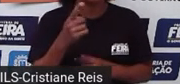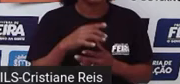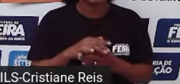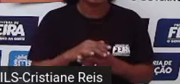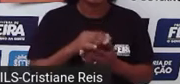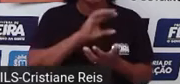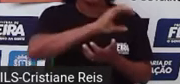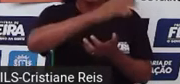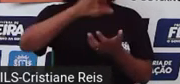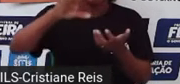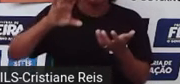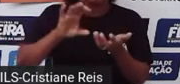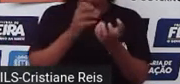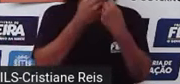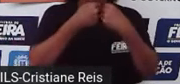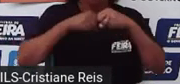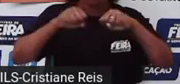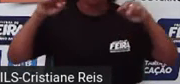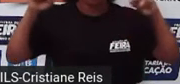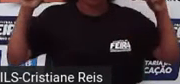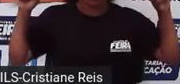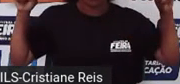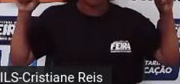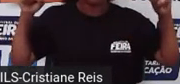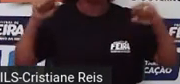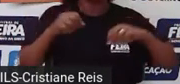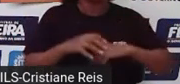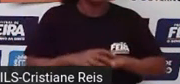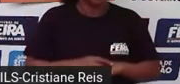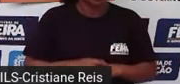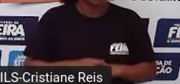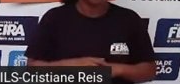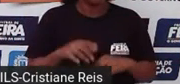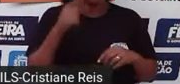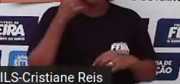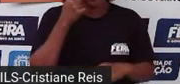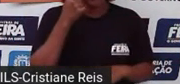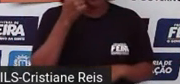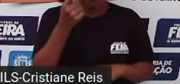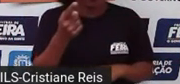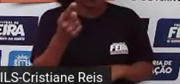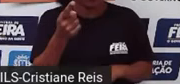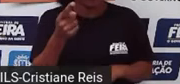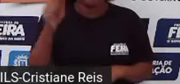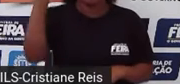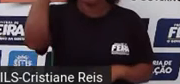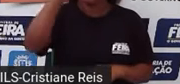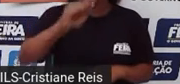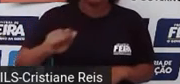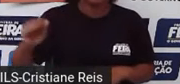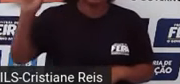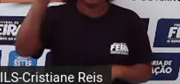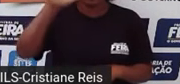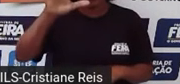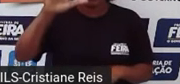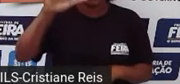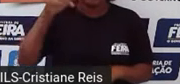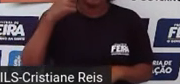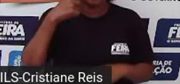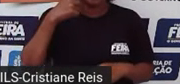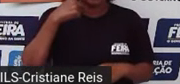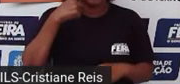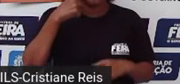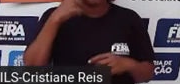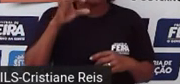olha a extensão desse continente e vejam também que ele não é assim de